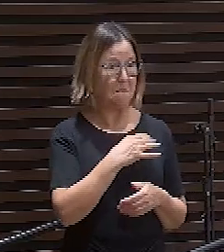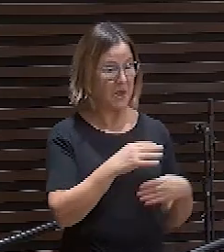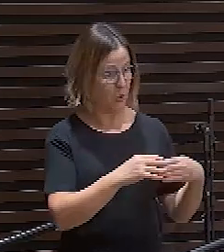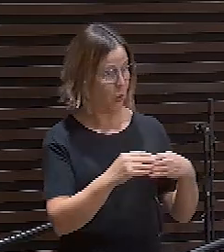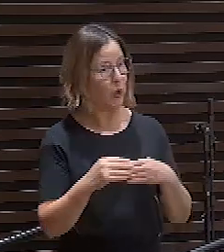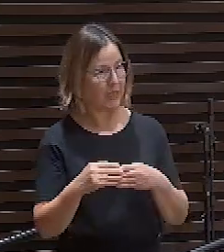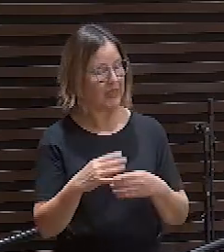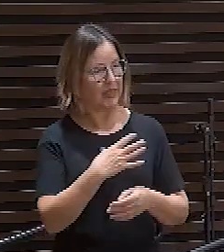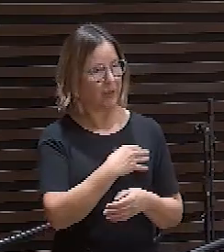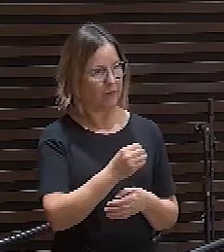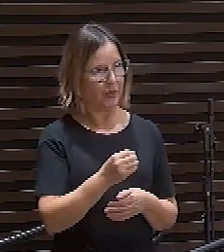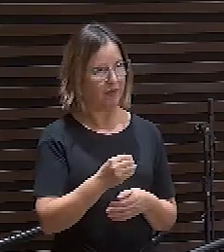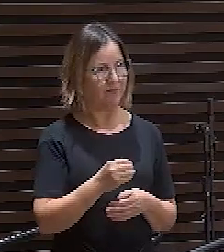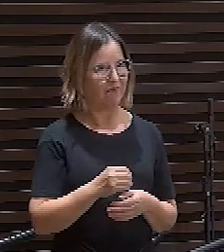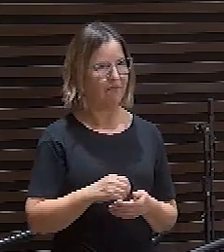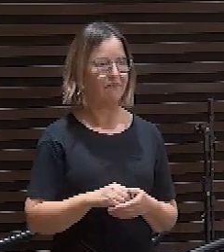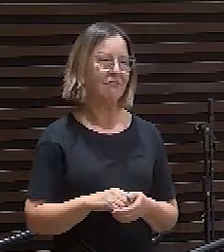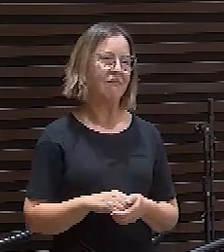está ao seu alcance.